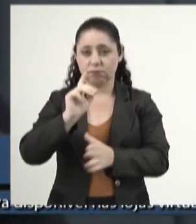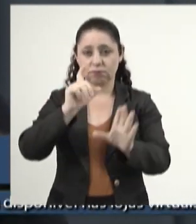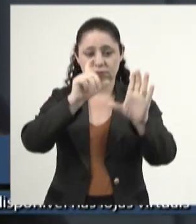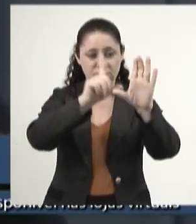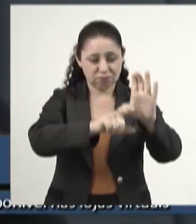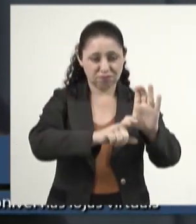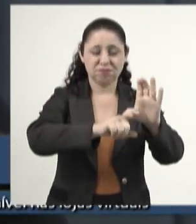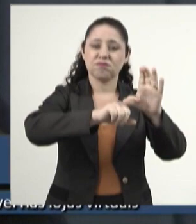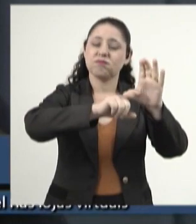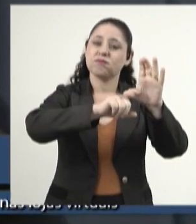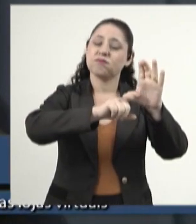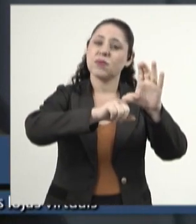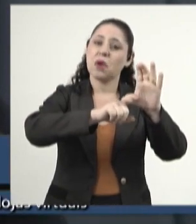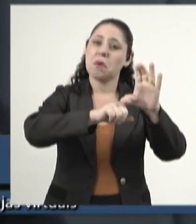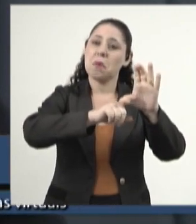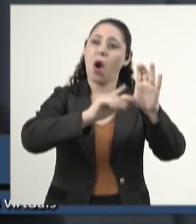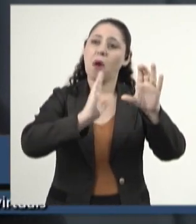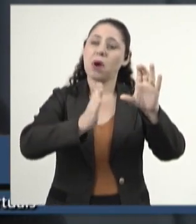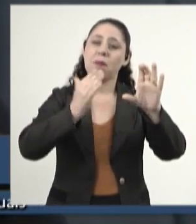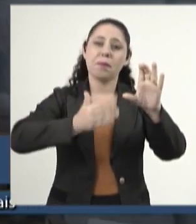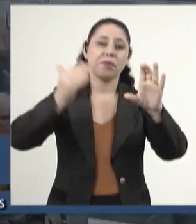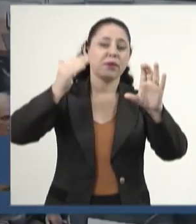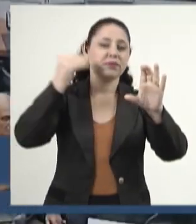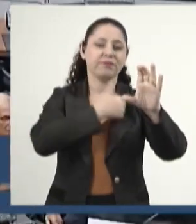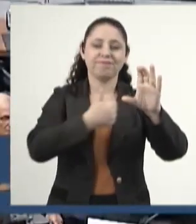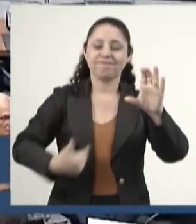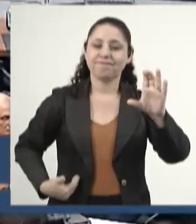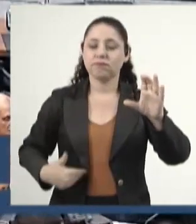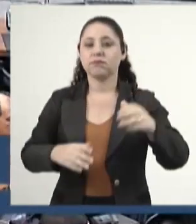dívidas deixadas pelo governo anterior.